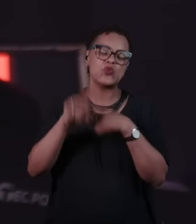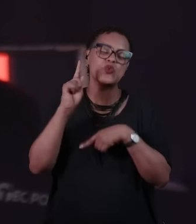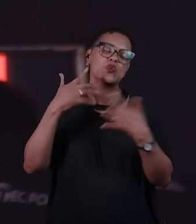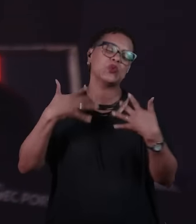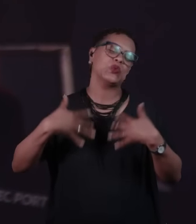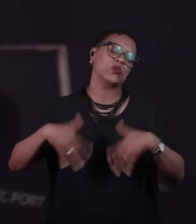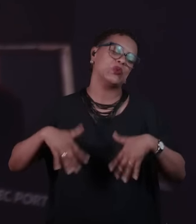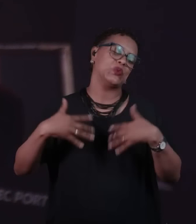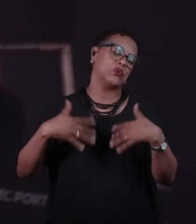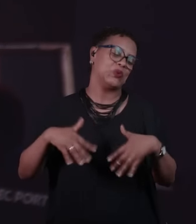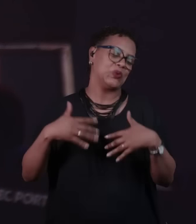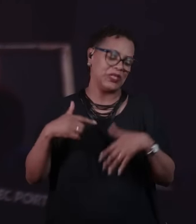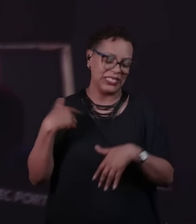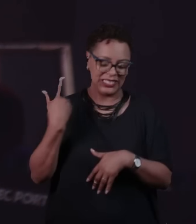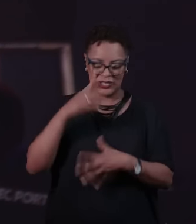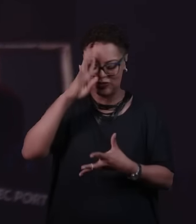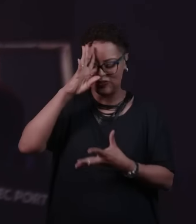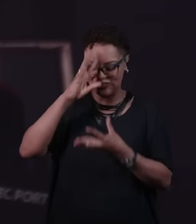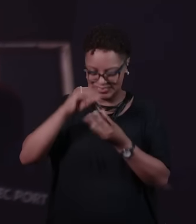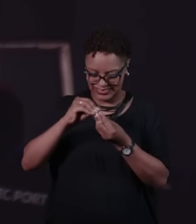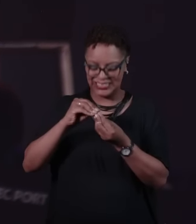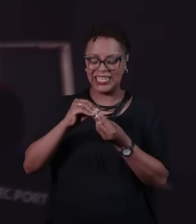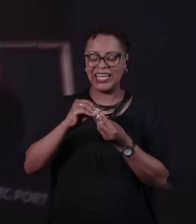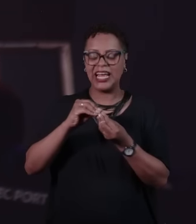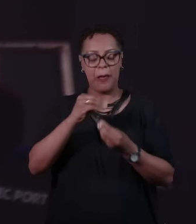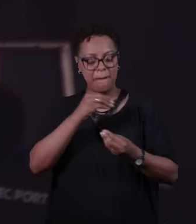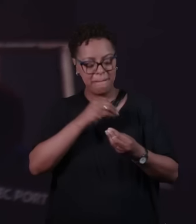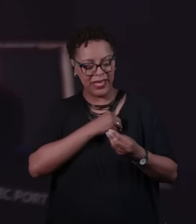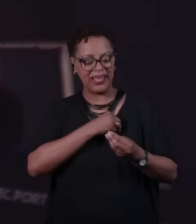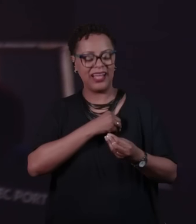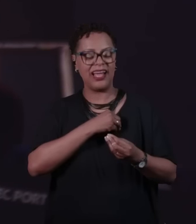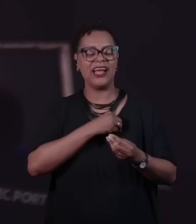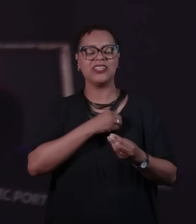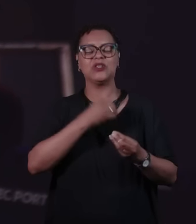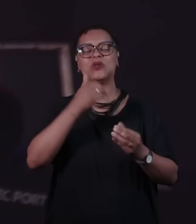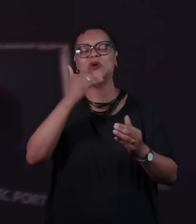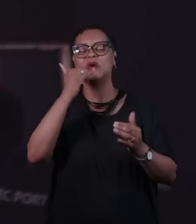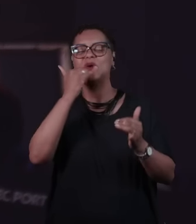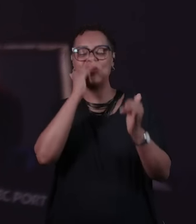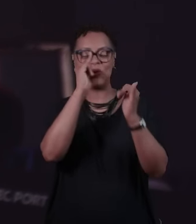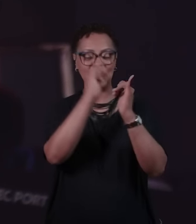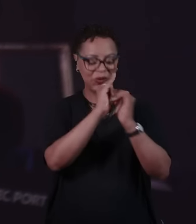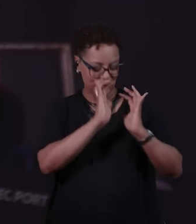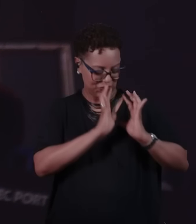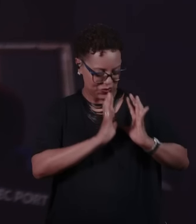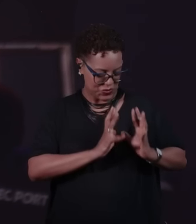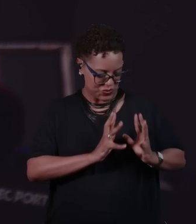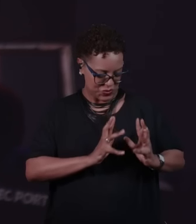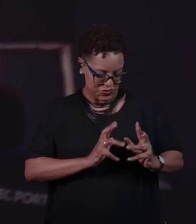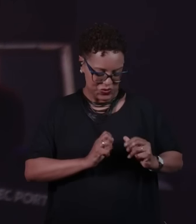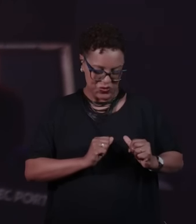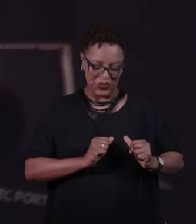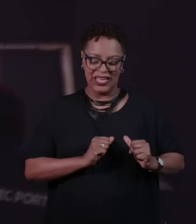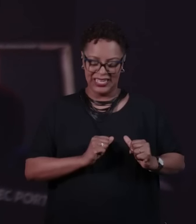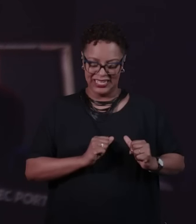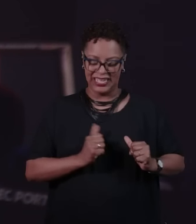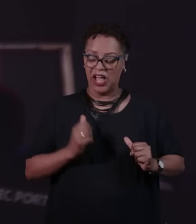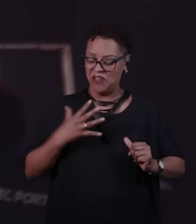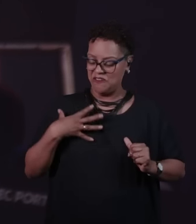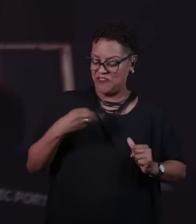Quando nós reconhecemos que o Senhor perdoava os nossos pecados e nos aceitava como filhos. Pai,